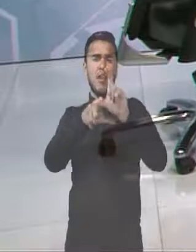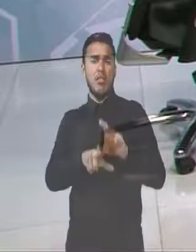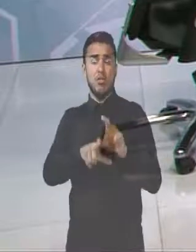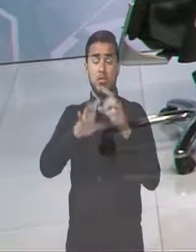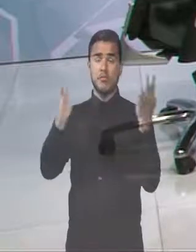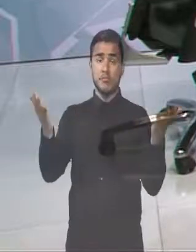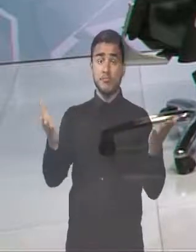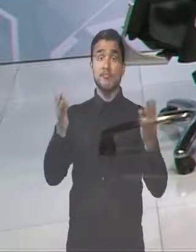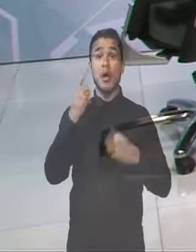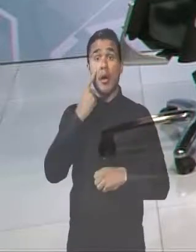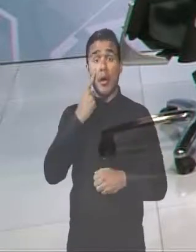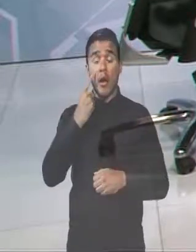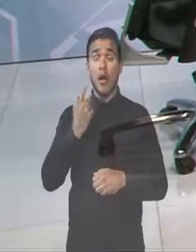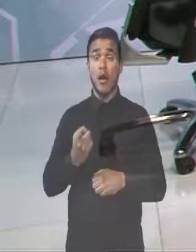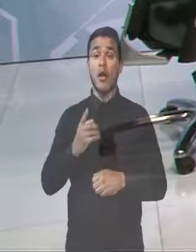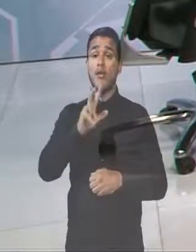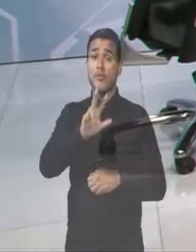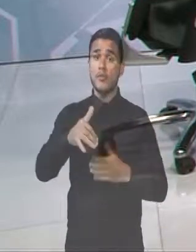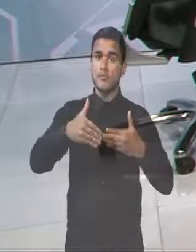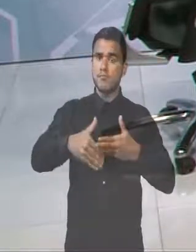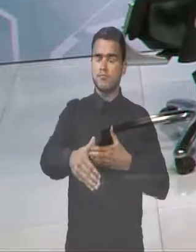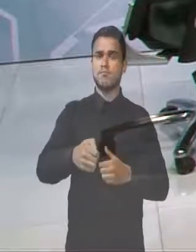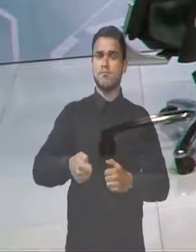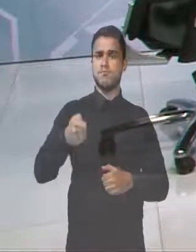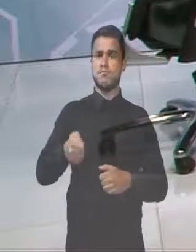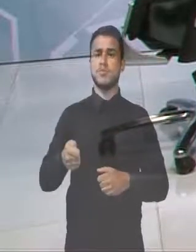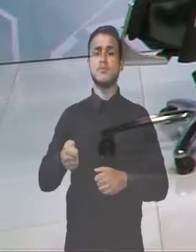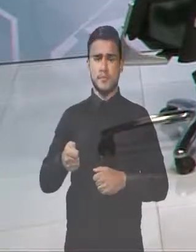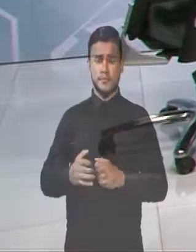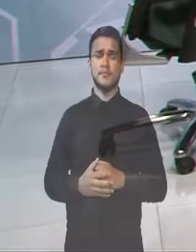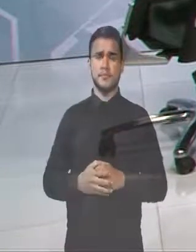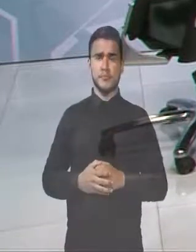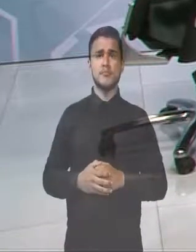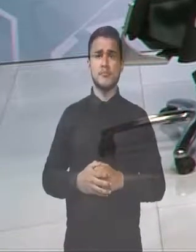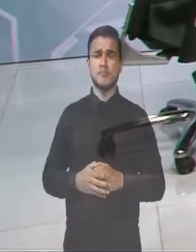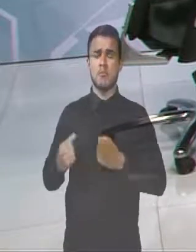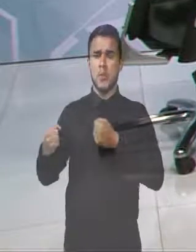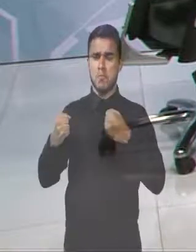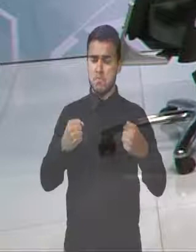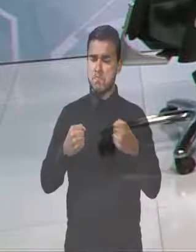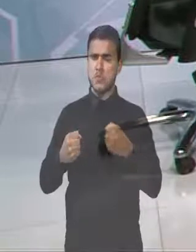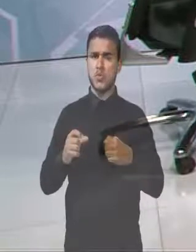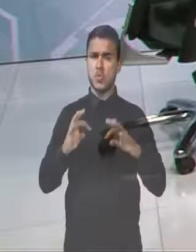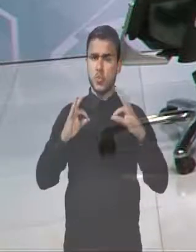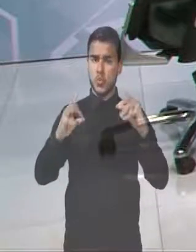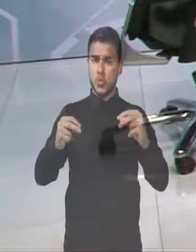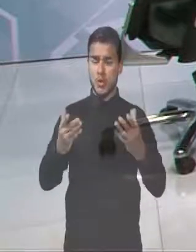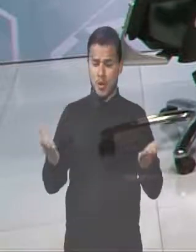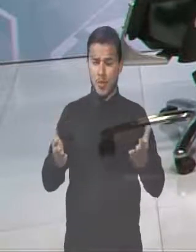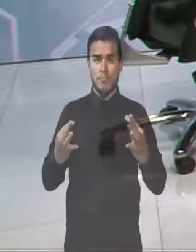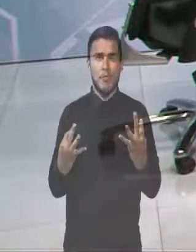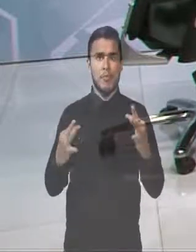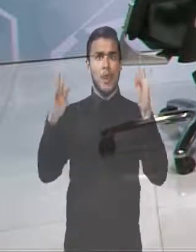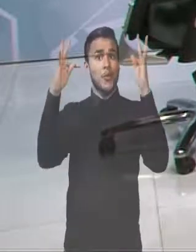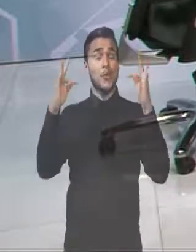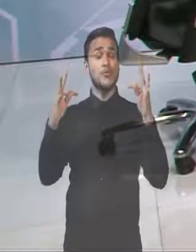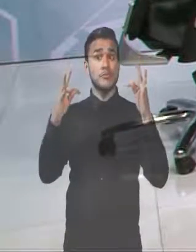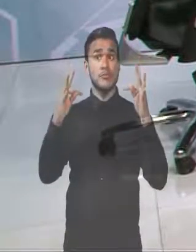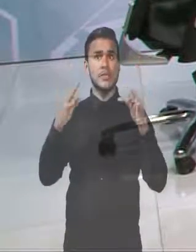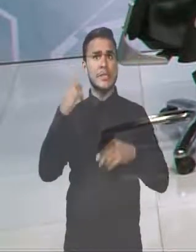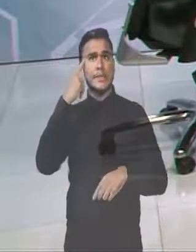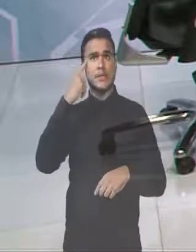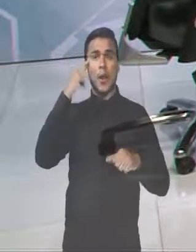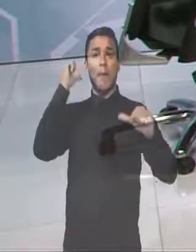e, principalmente, manter o poder dentro da era digital. A era digital é